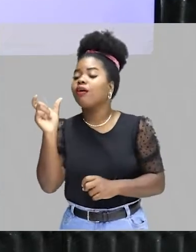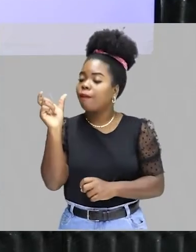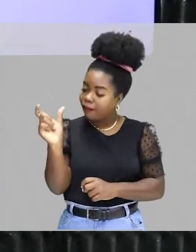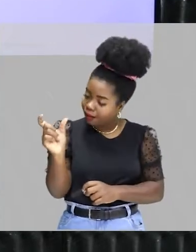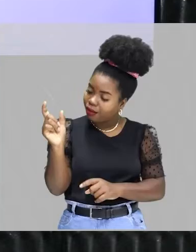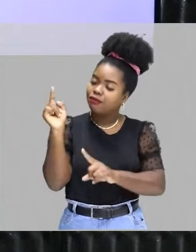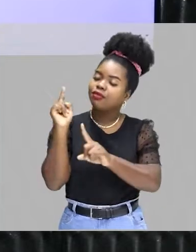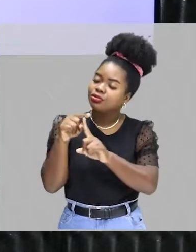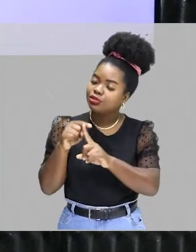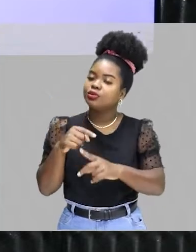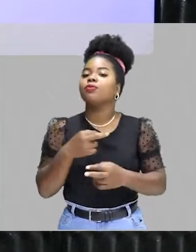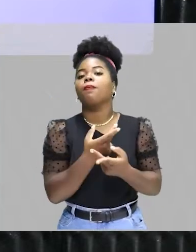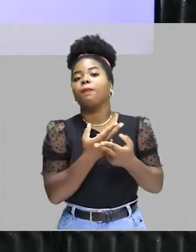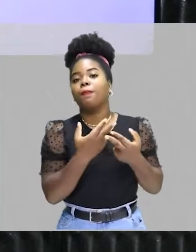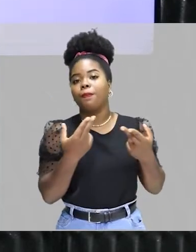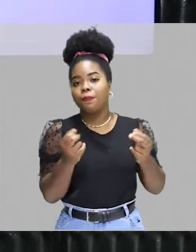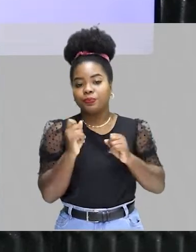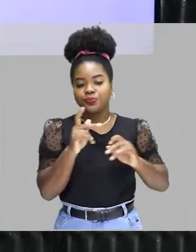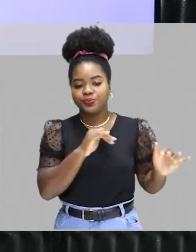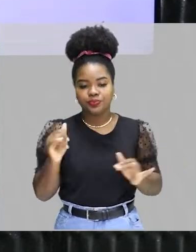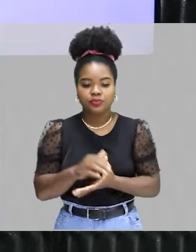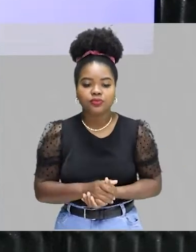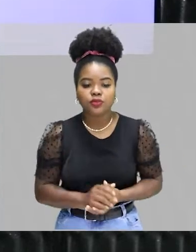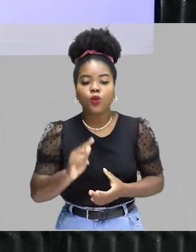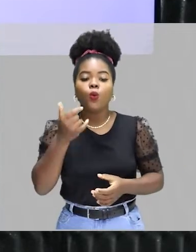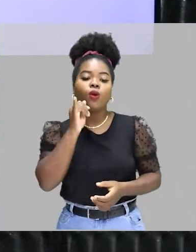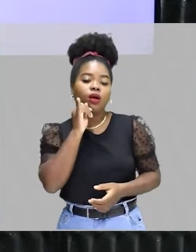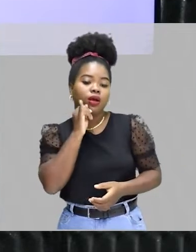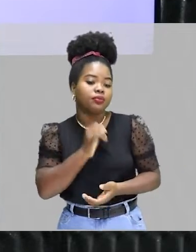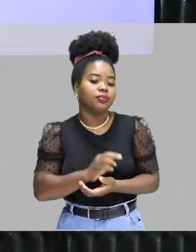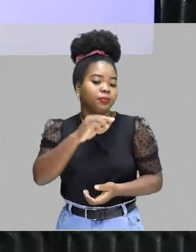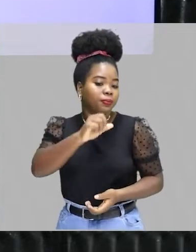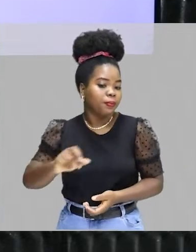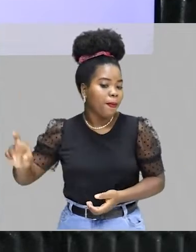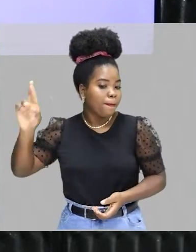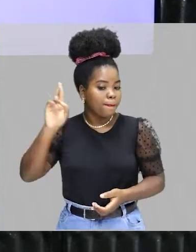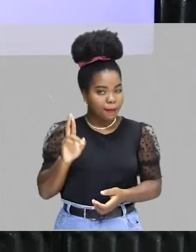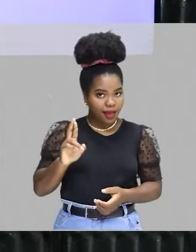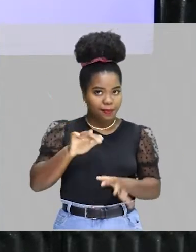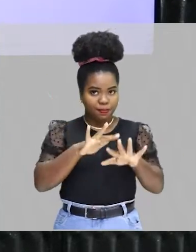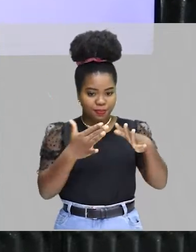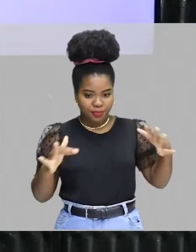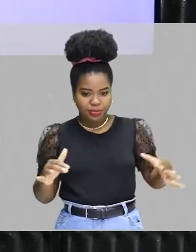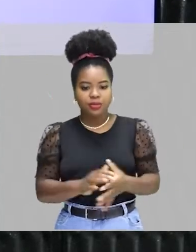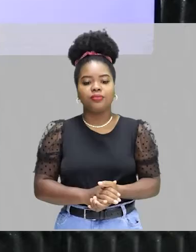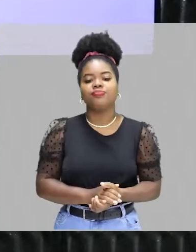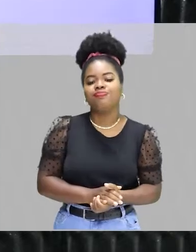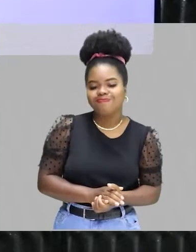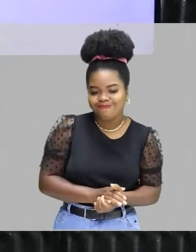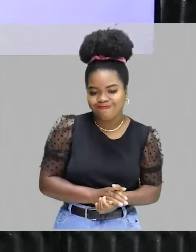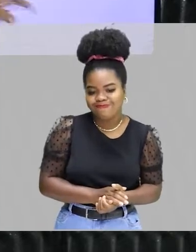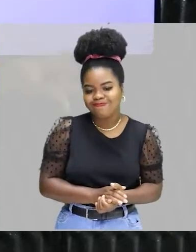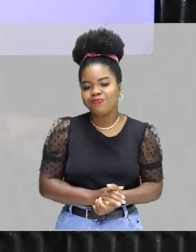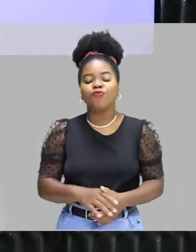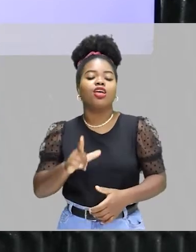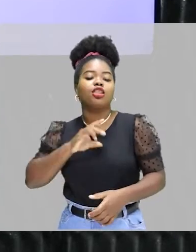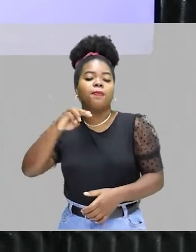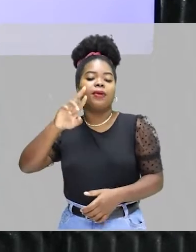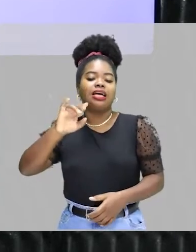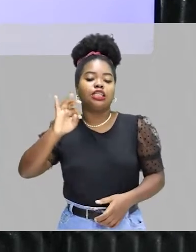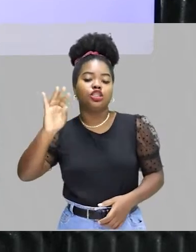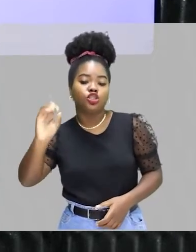derivadas da palavra dente. Outro exemplo, mar, marítimo,